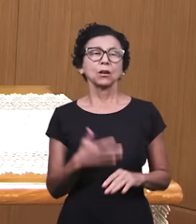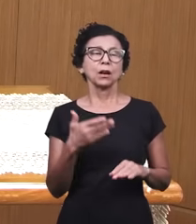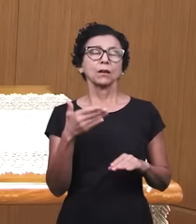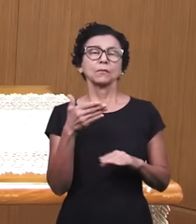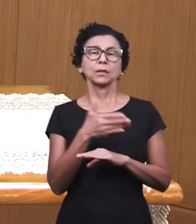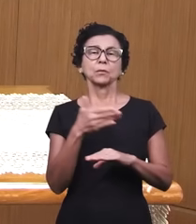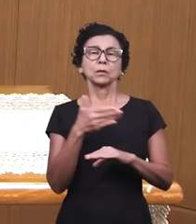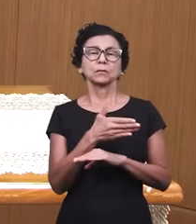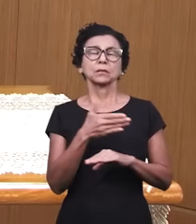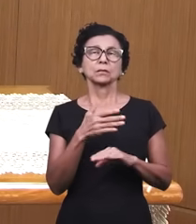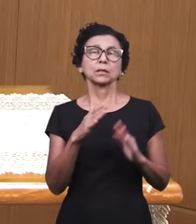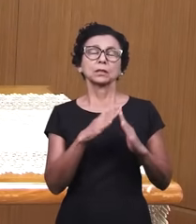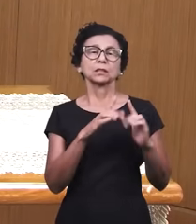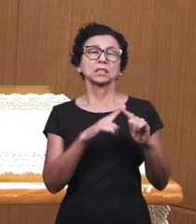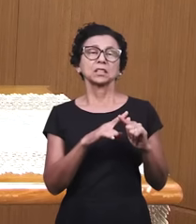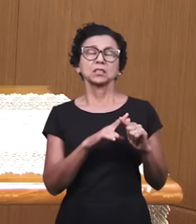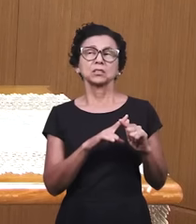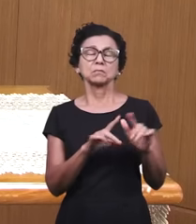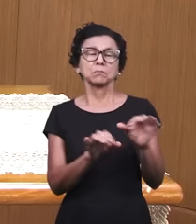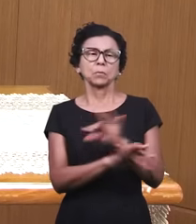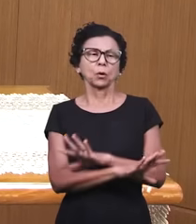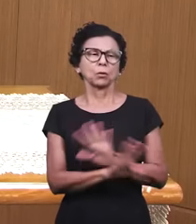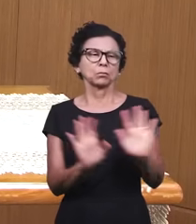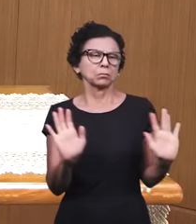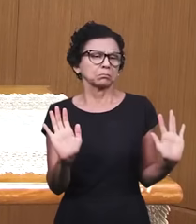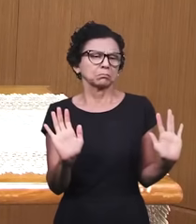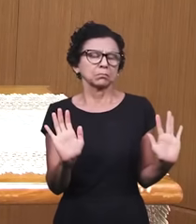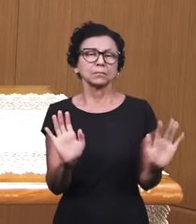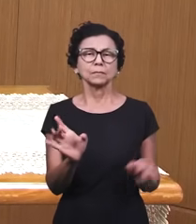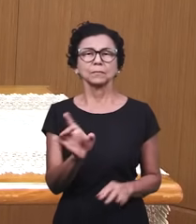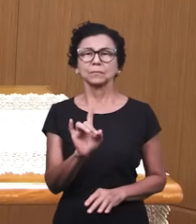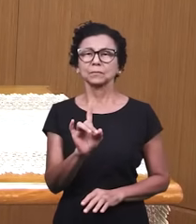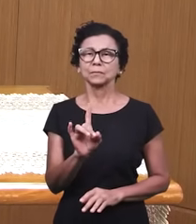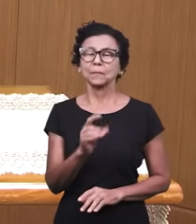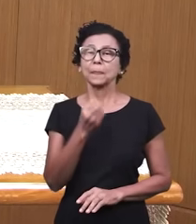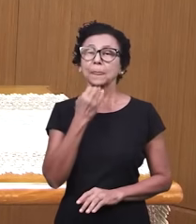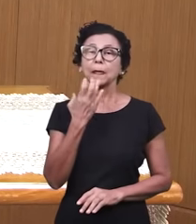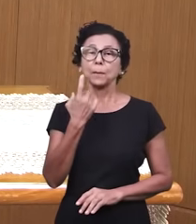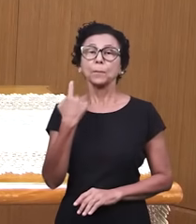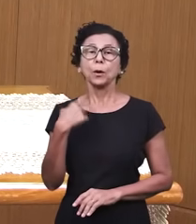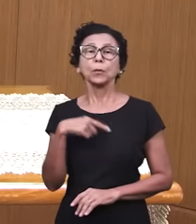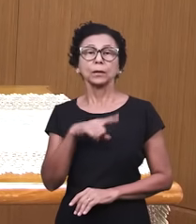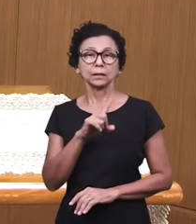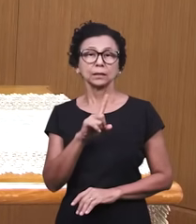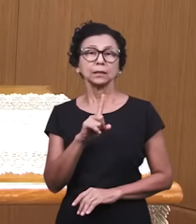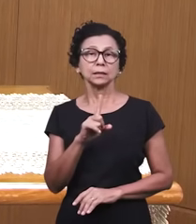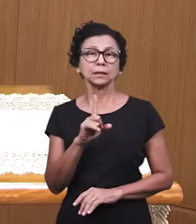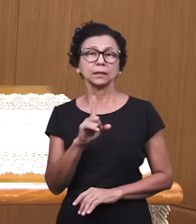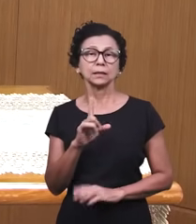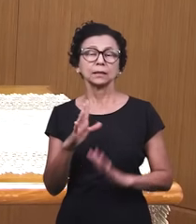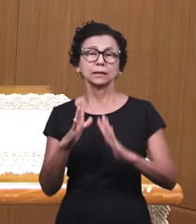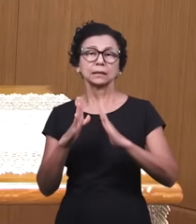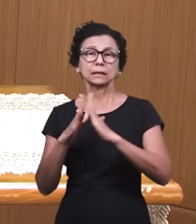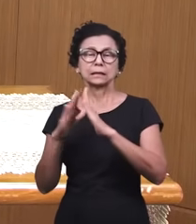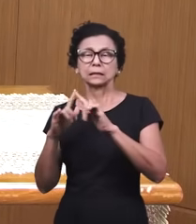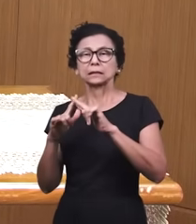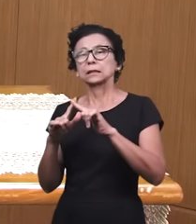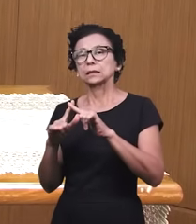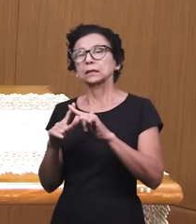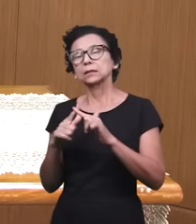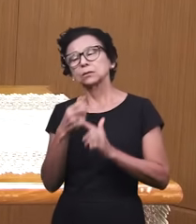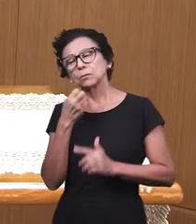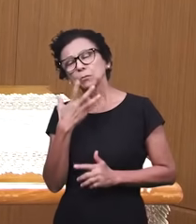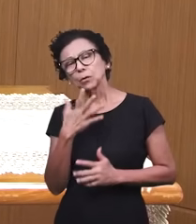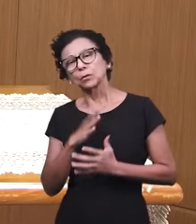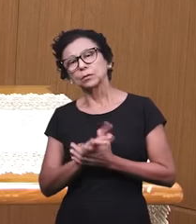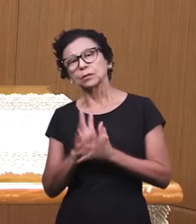Isso é muito bom, estarmos na igreja. É muito bom estarmos junto